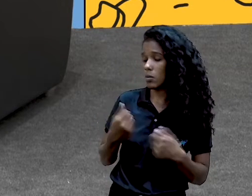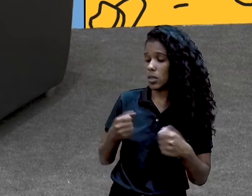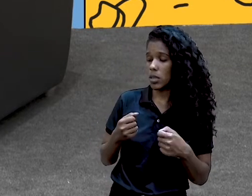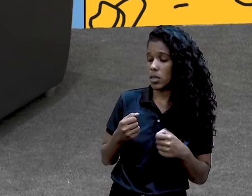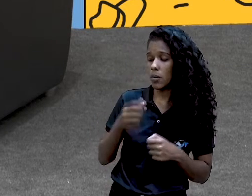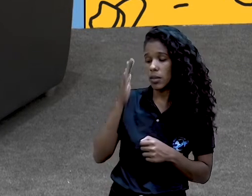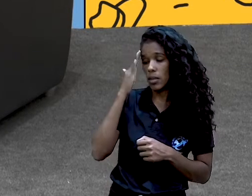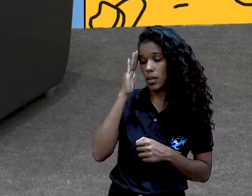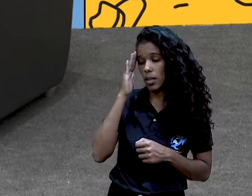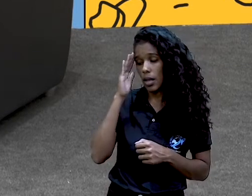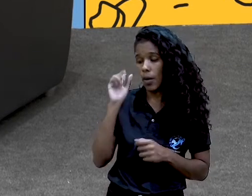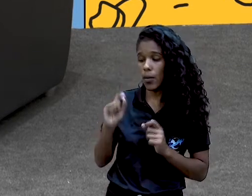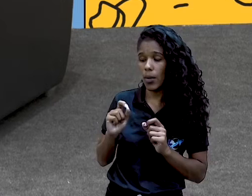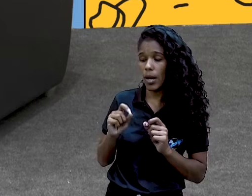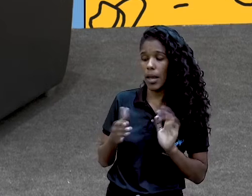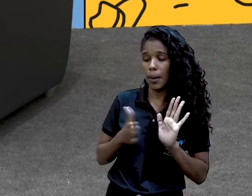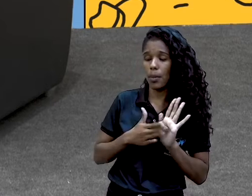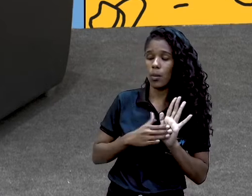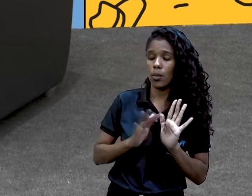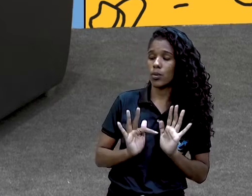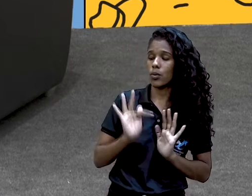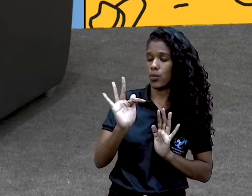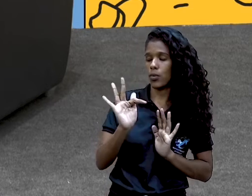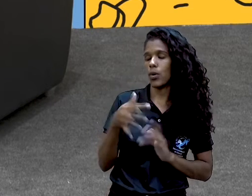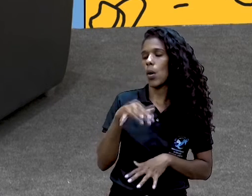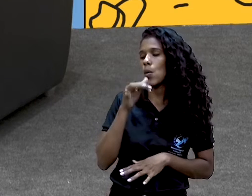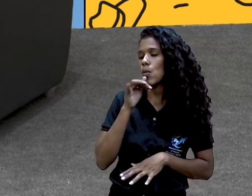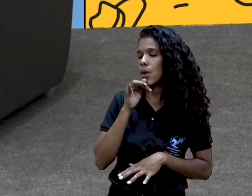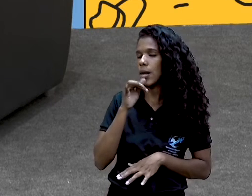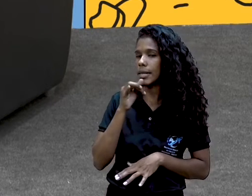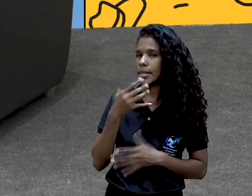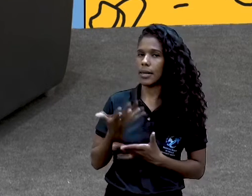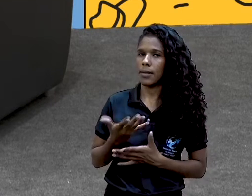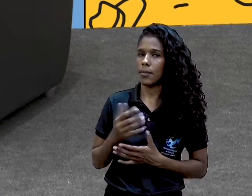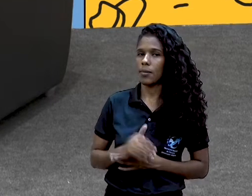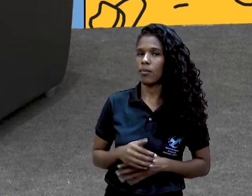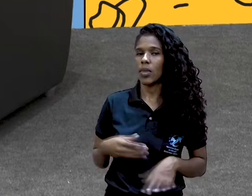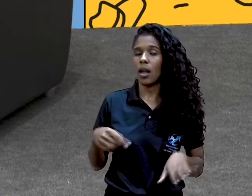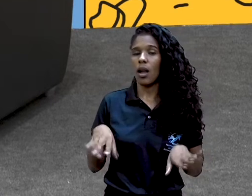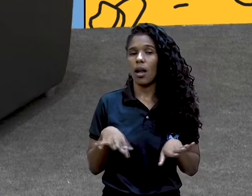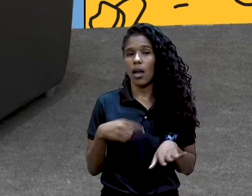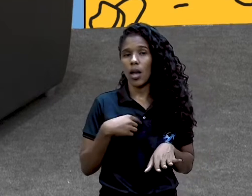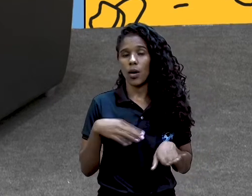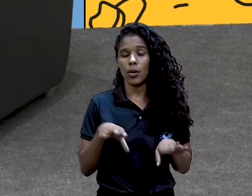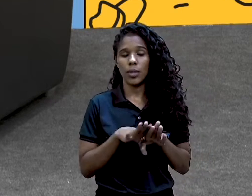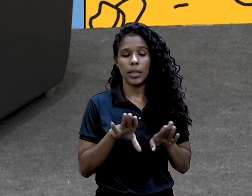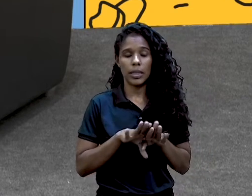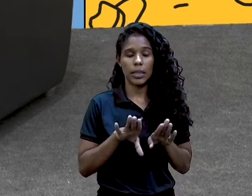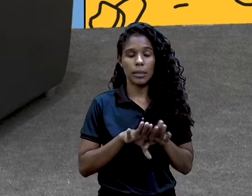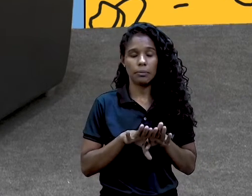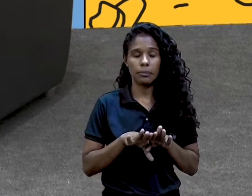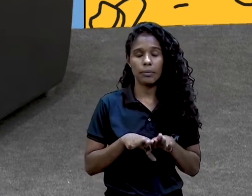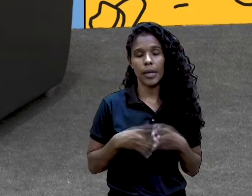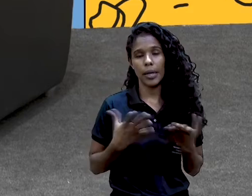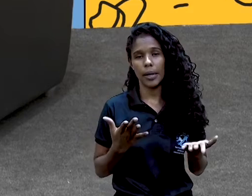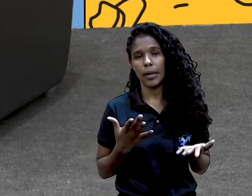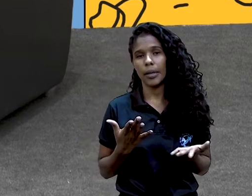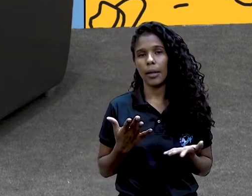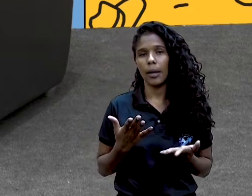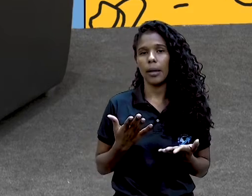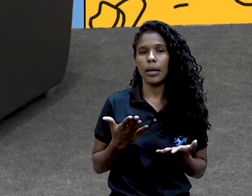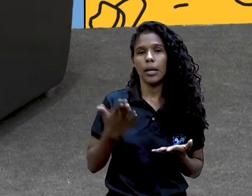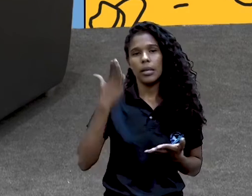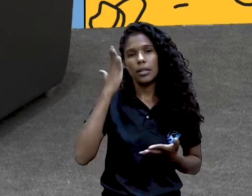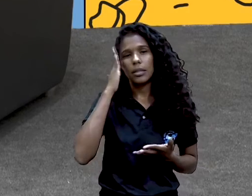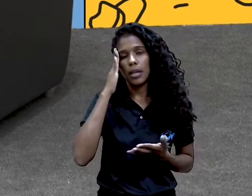eu, né, não vou vivenciar algumas profissões que não existem ainda. Quem vai pensar nelas é a Sofia. É o mundo